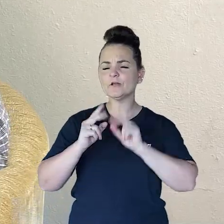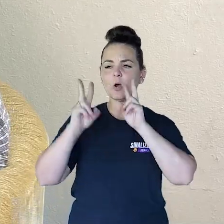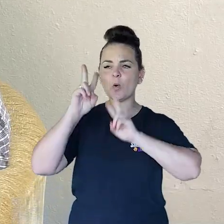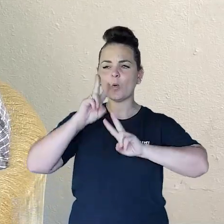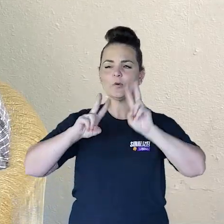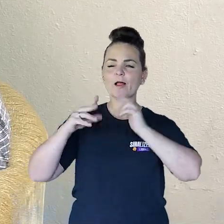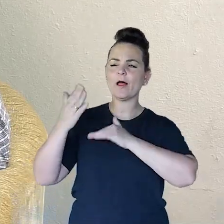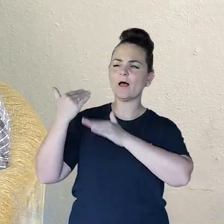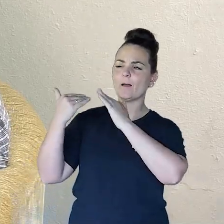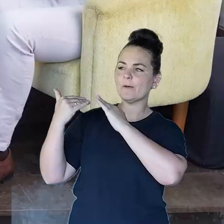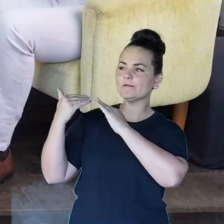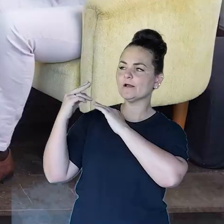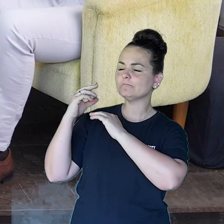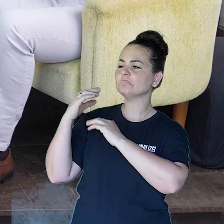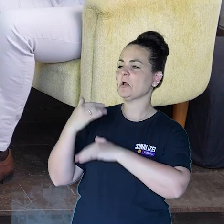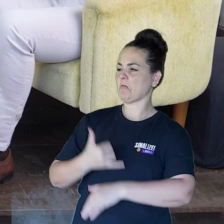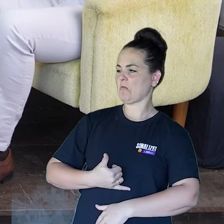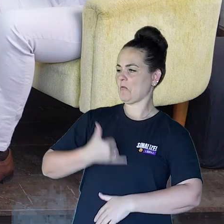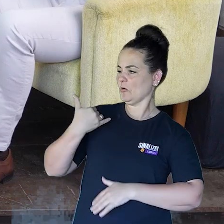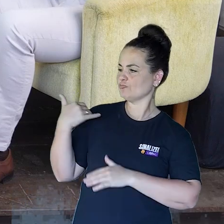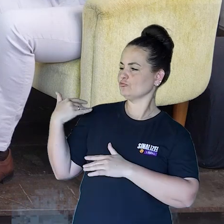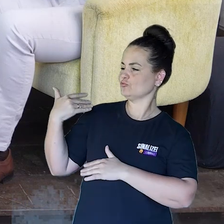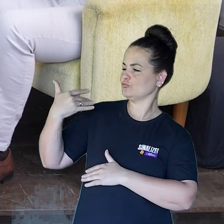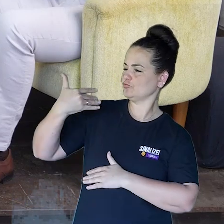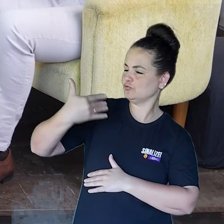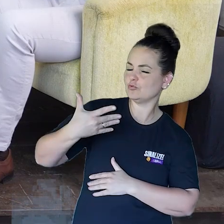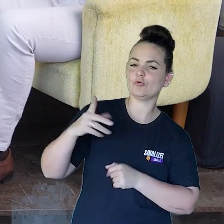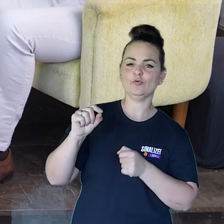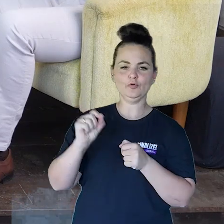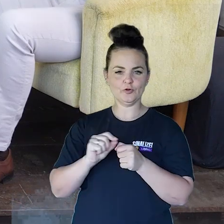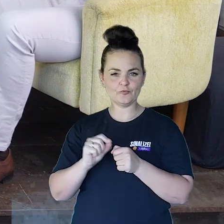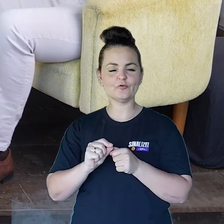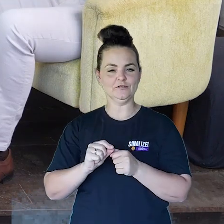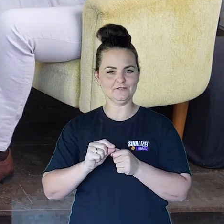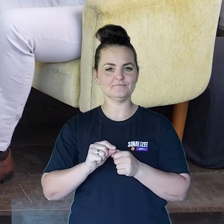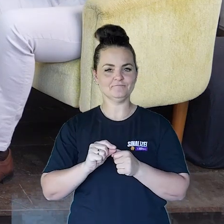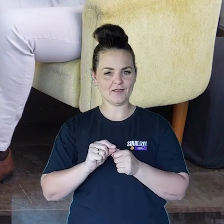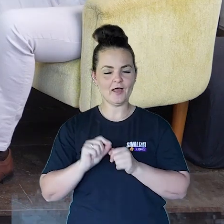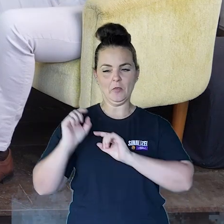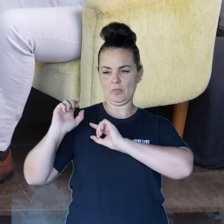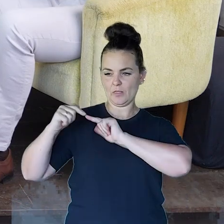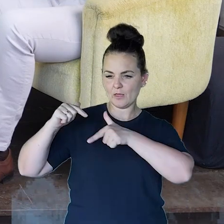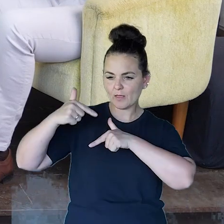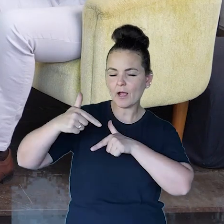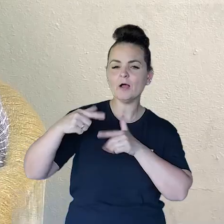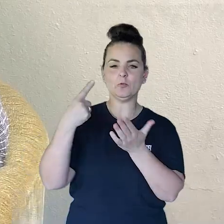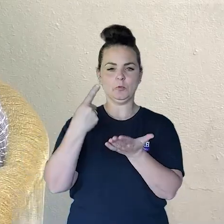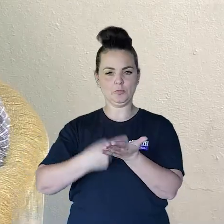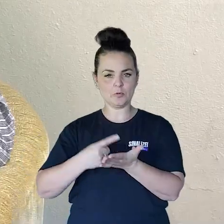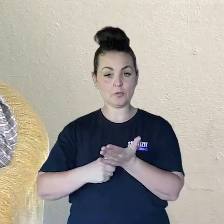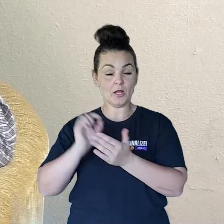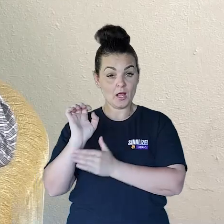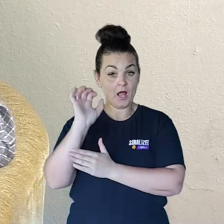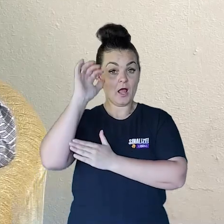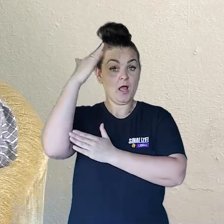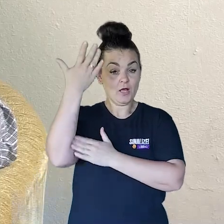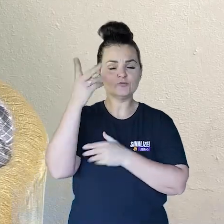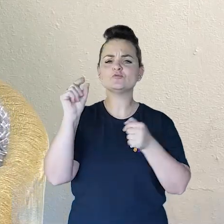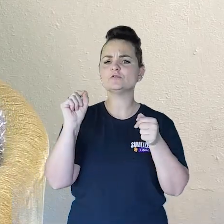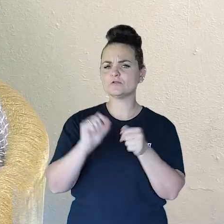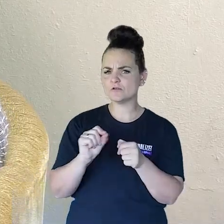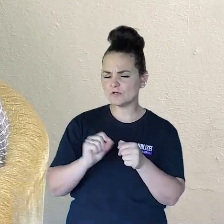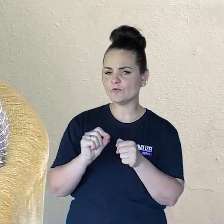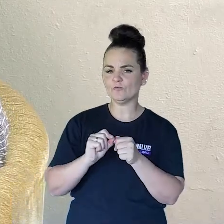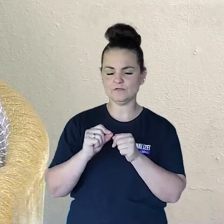trás e ter orgulho dessa caminhada. É esse legado que eu quero deixar, um legado de trabalho, de comprometimento e de ações que de